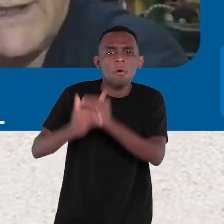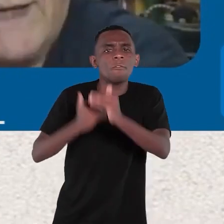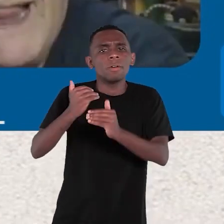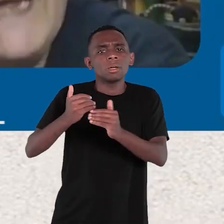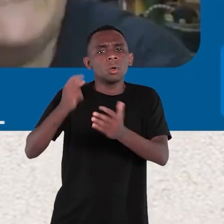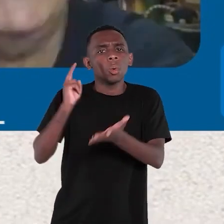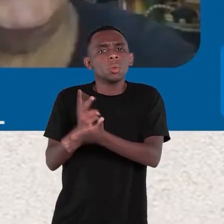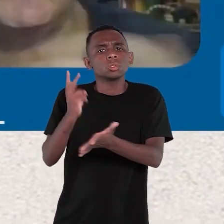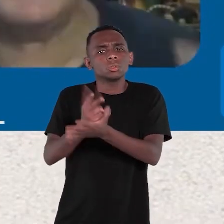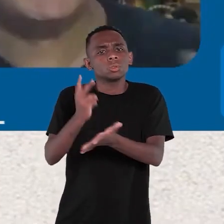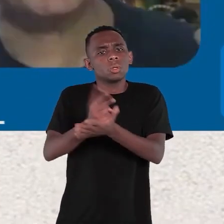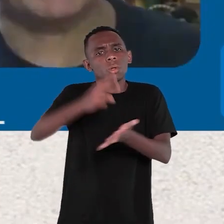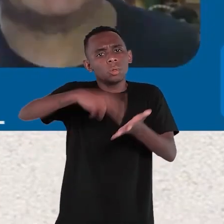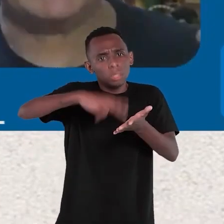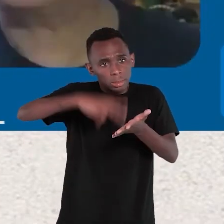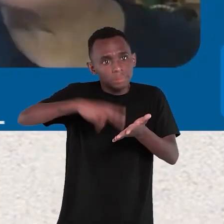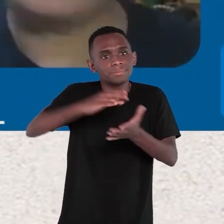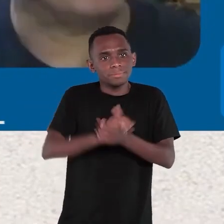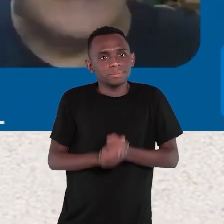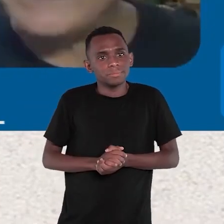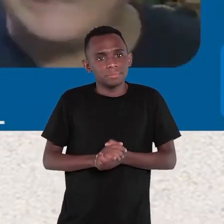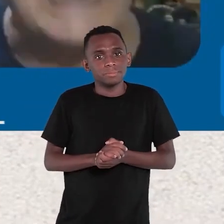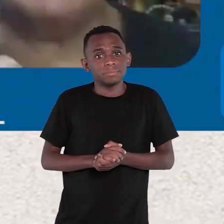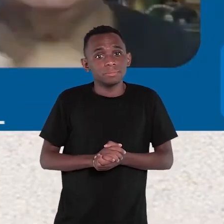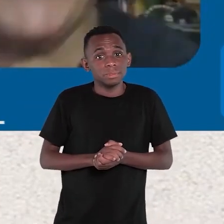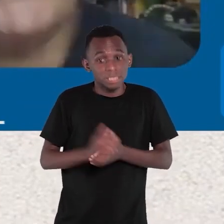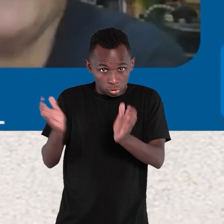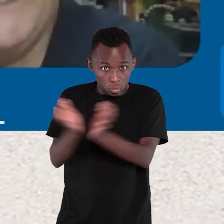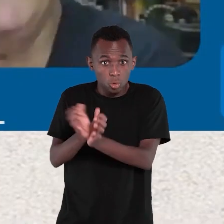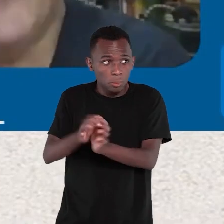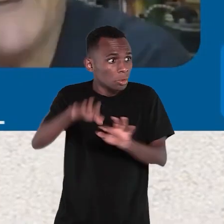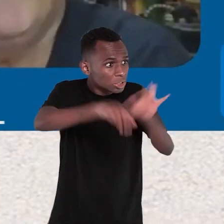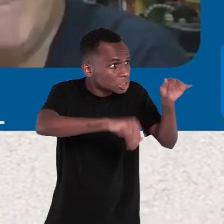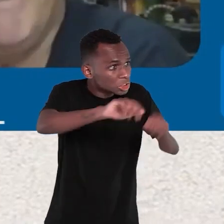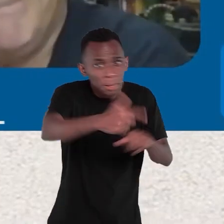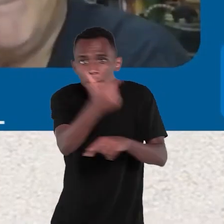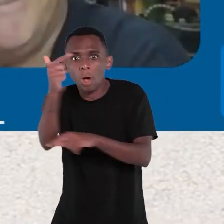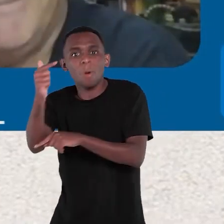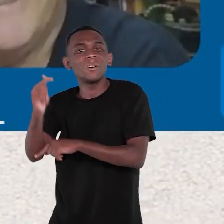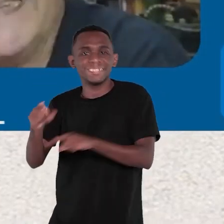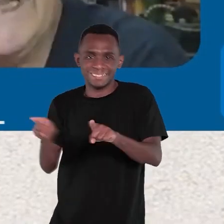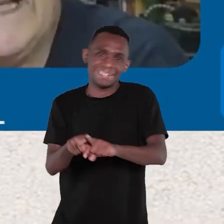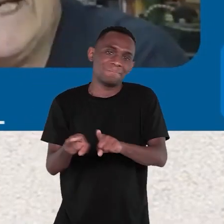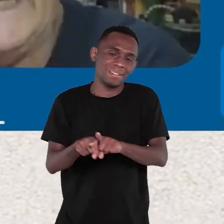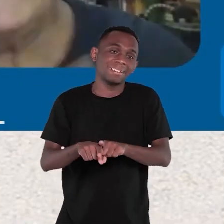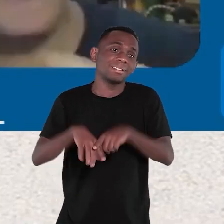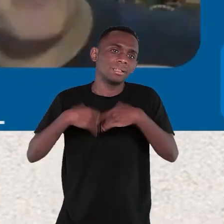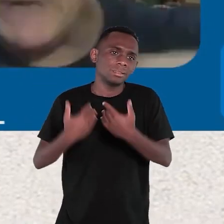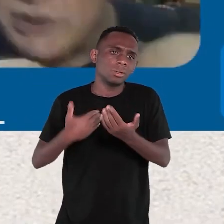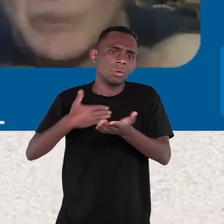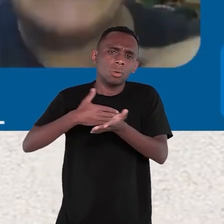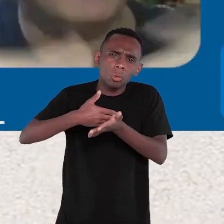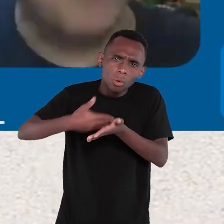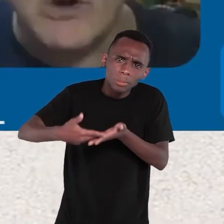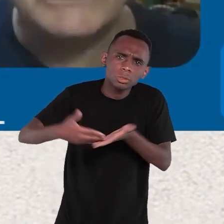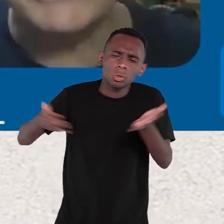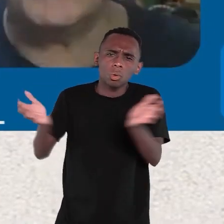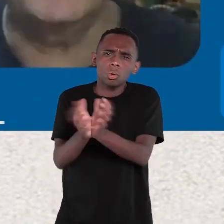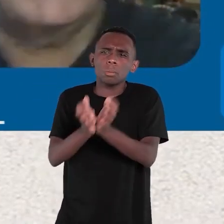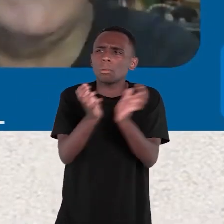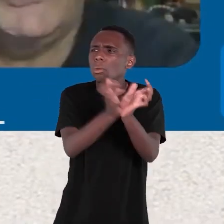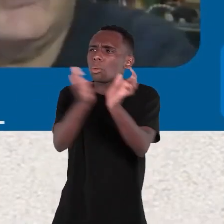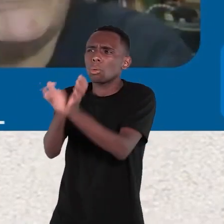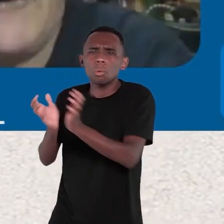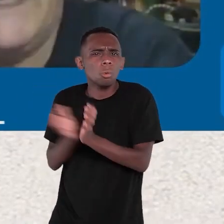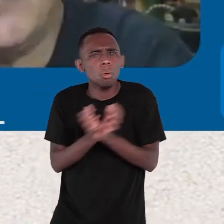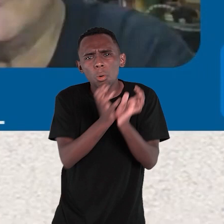leitores. E leitores sustentados são os que mais trazem gente para a leitura, né? Então, começou a ter um monte de clubes